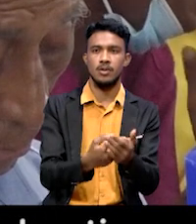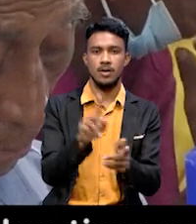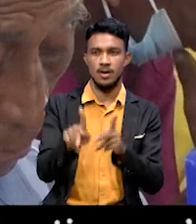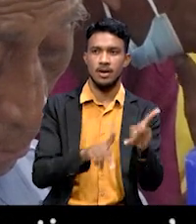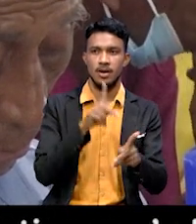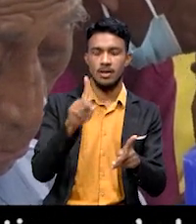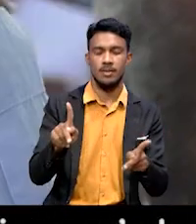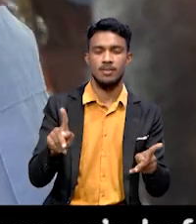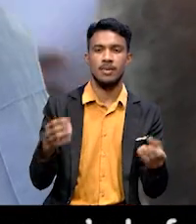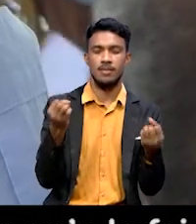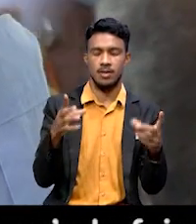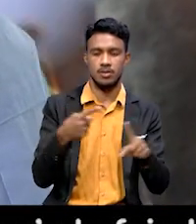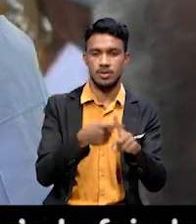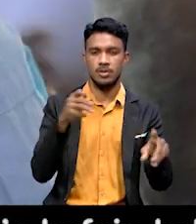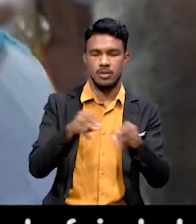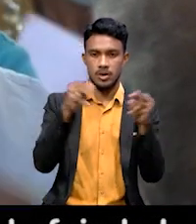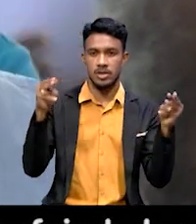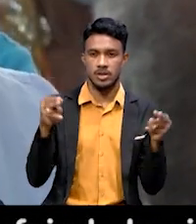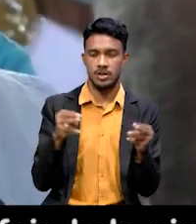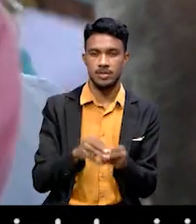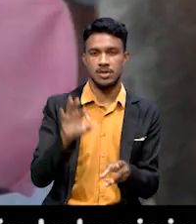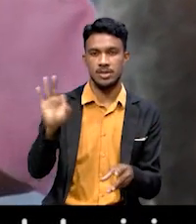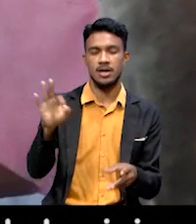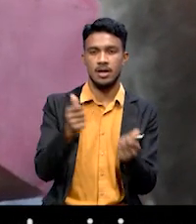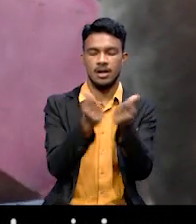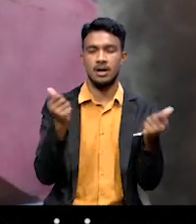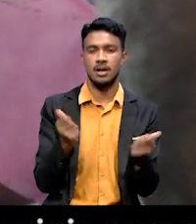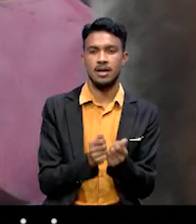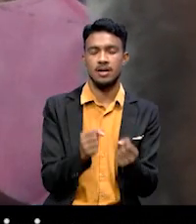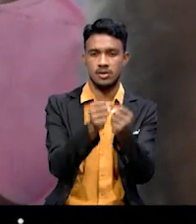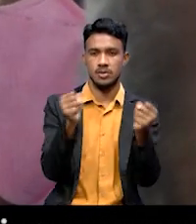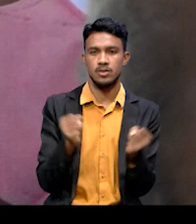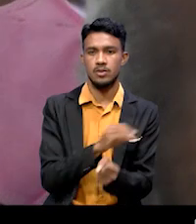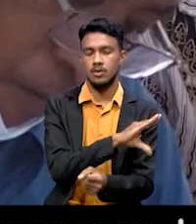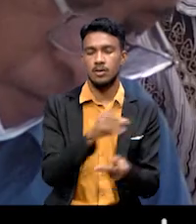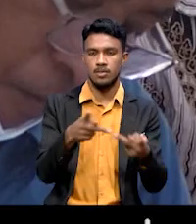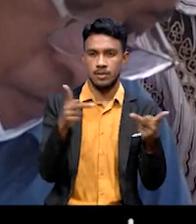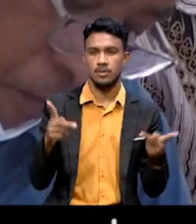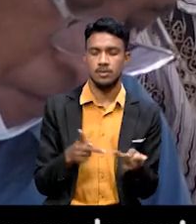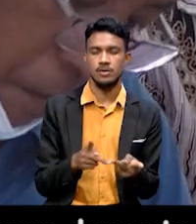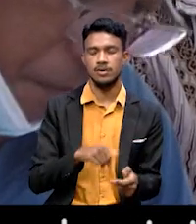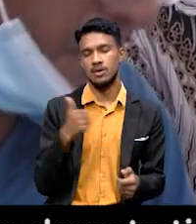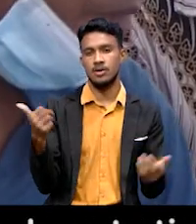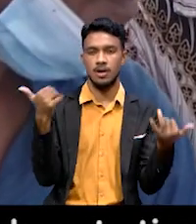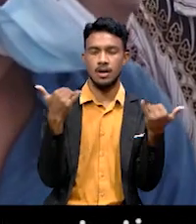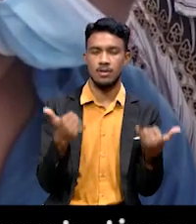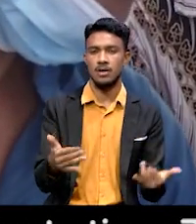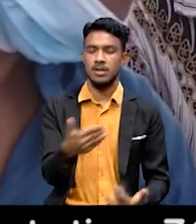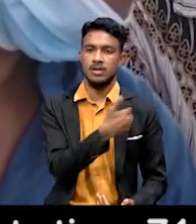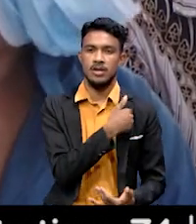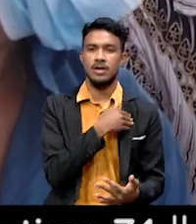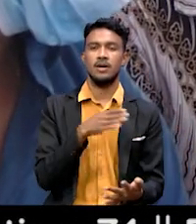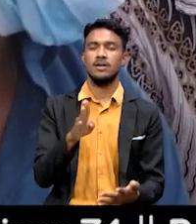e a município Sia, Mac, Aldeia, Suku, no posto Balum to agora se dá o acesso à